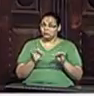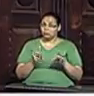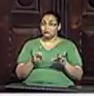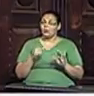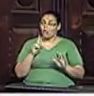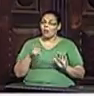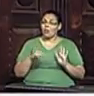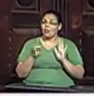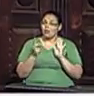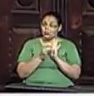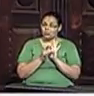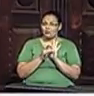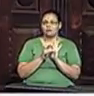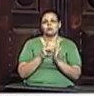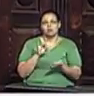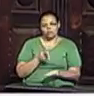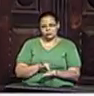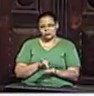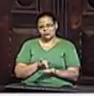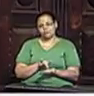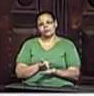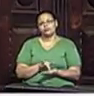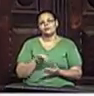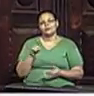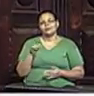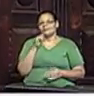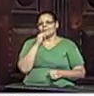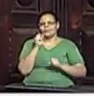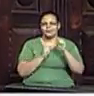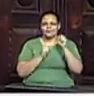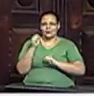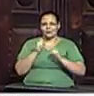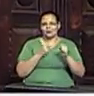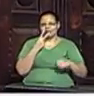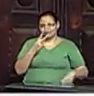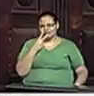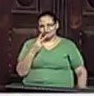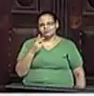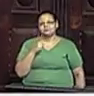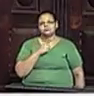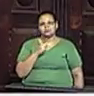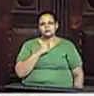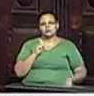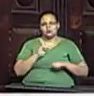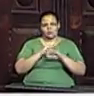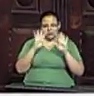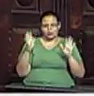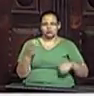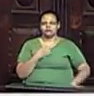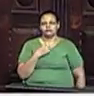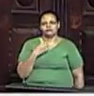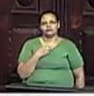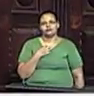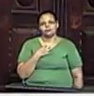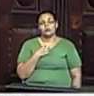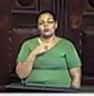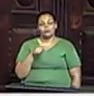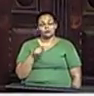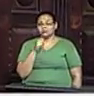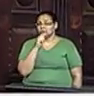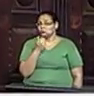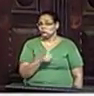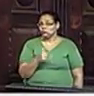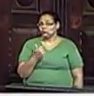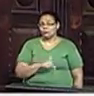uma realidade. A indústria de cigarro, ela tem uma questão muito clara nesse sentido. Você não